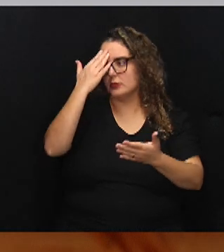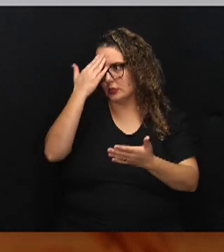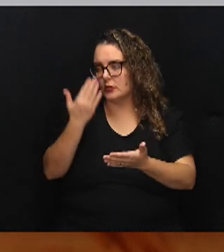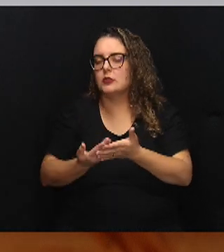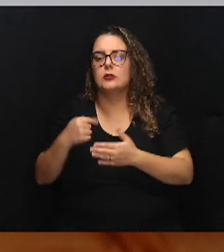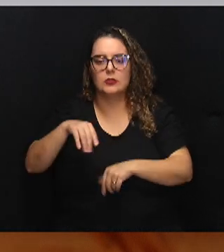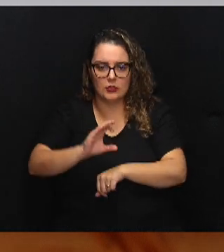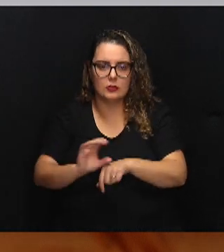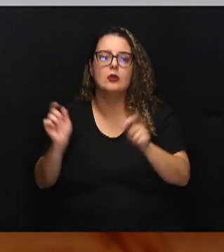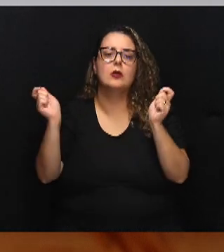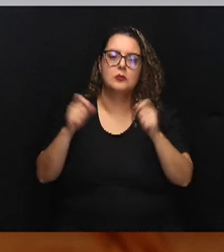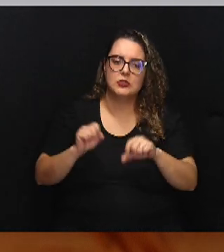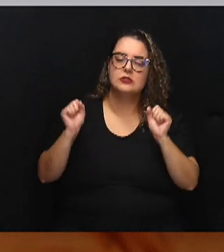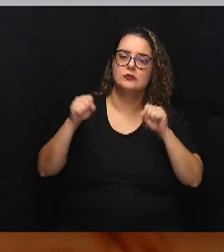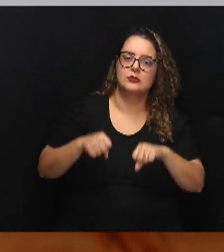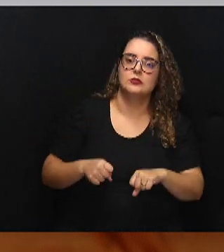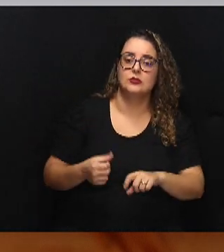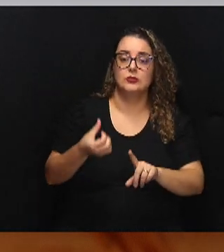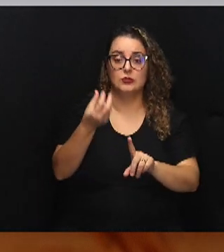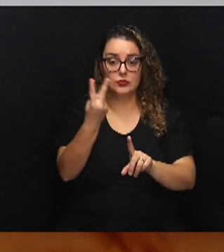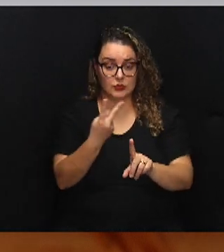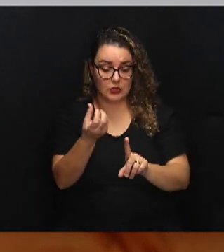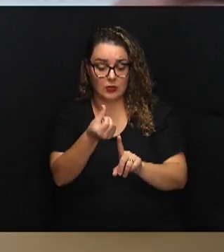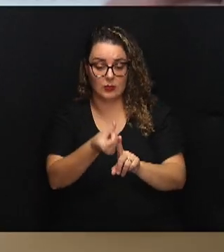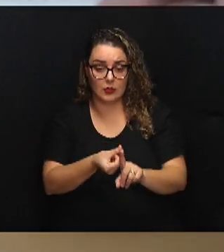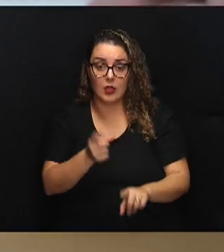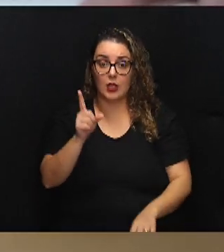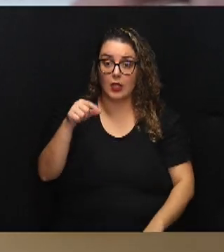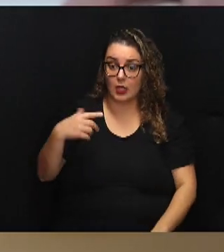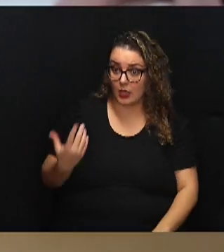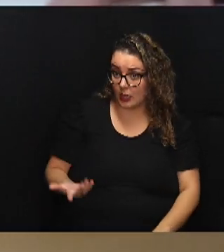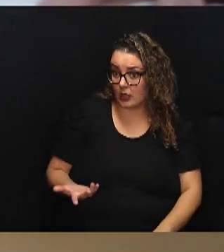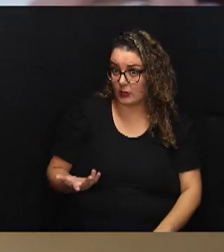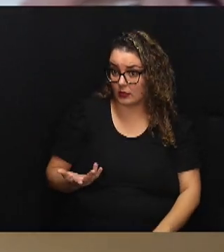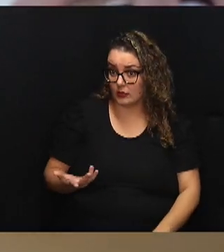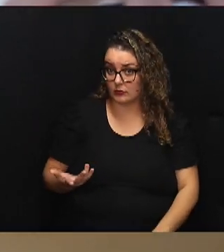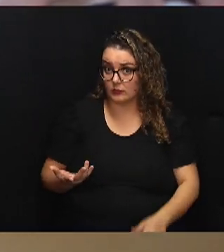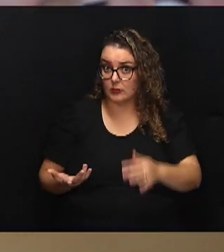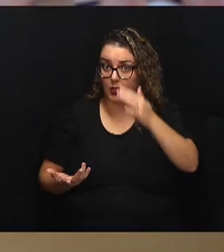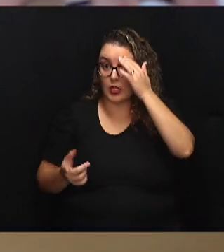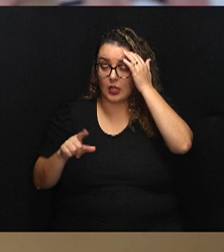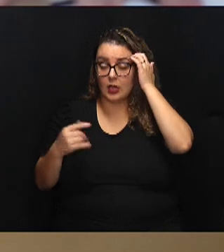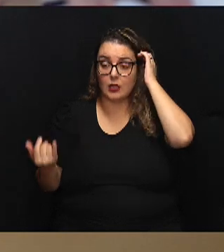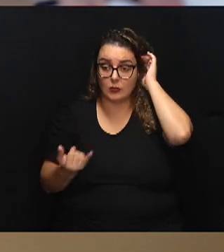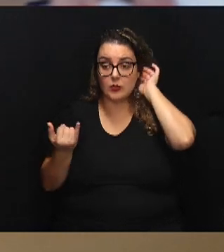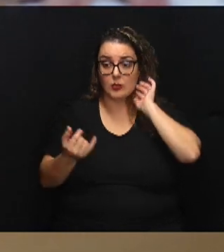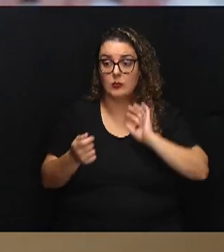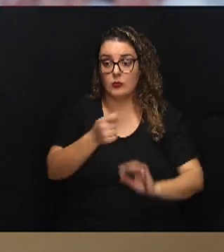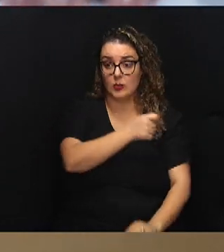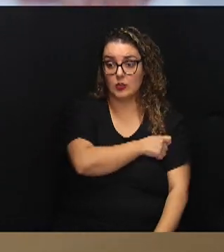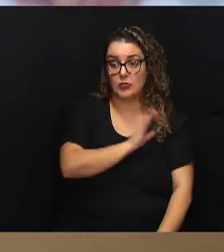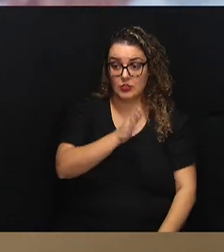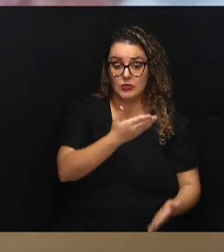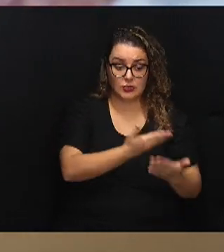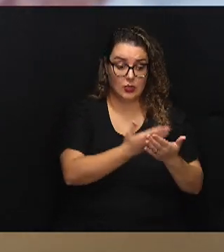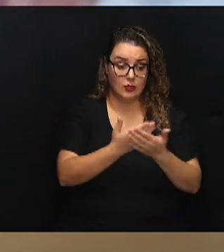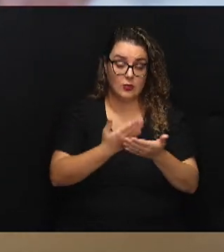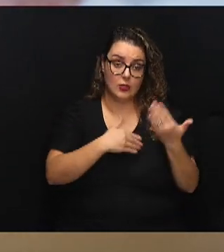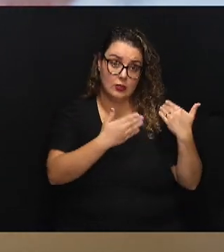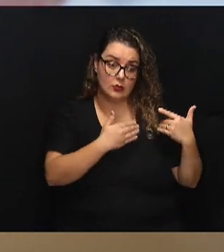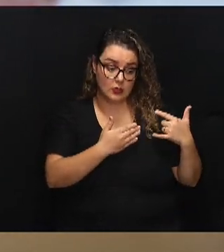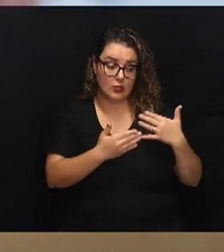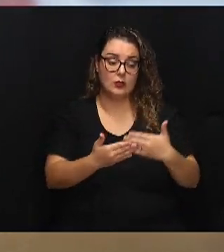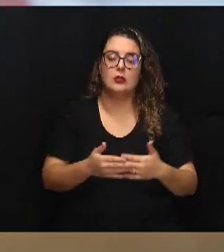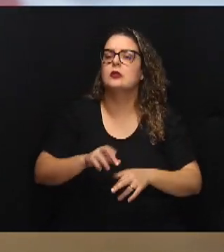curso Boa. que é possível. O segundo semestre, ele é um semestre que ele é muito fundamental, tanto para o aluno que já estava estudando, né? Então, tem